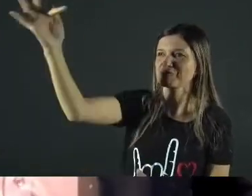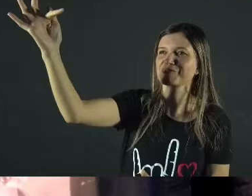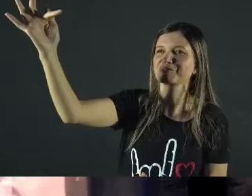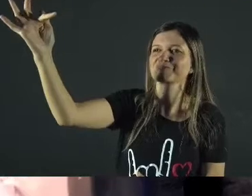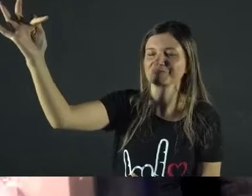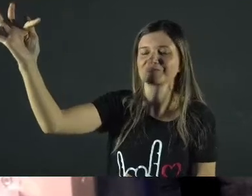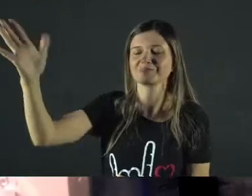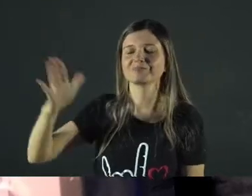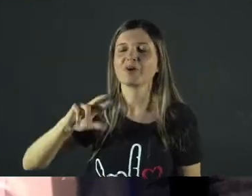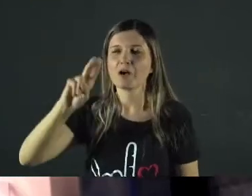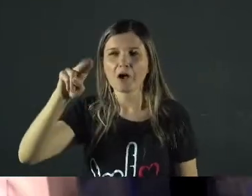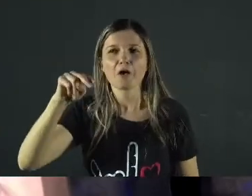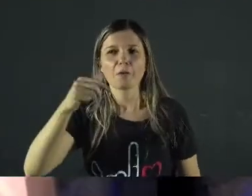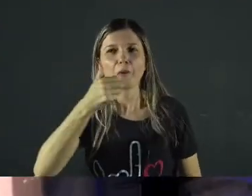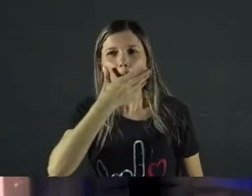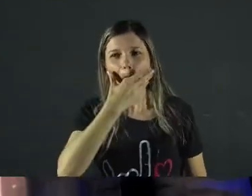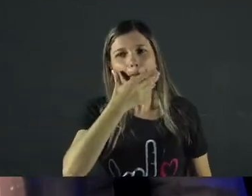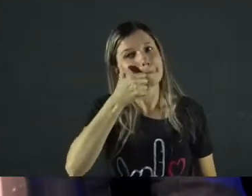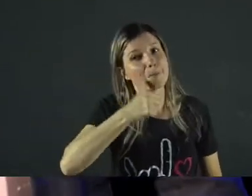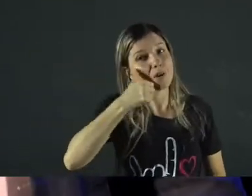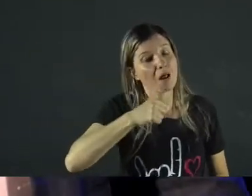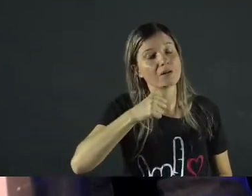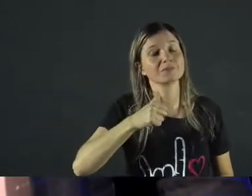com a sunamita. Aleluia!